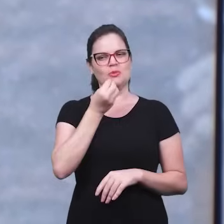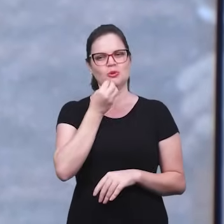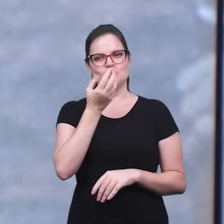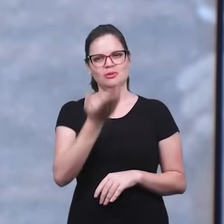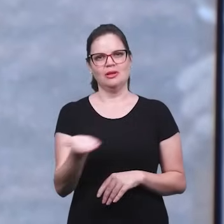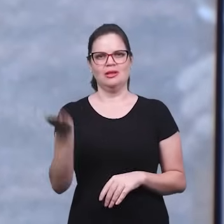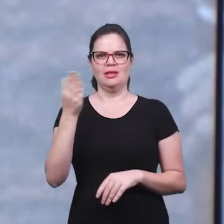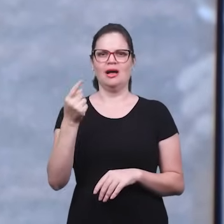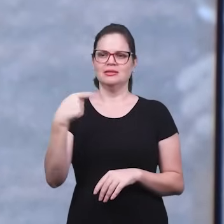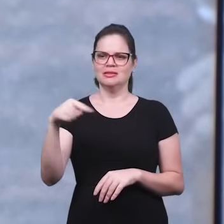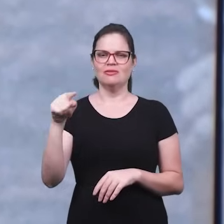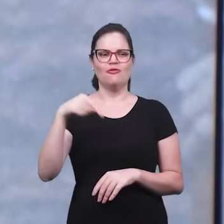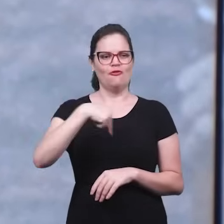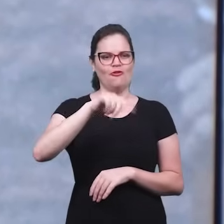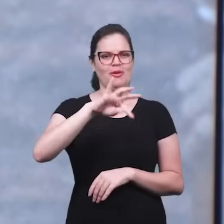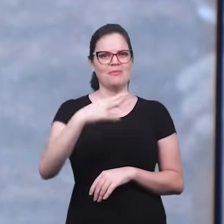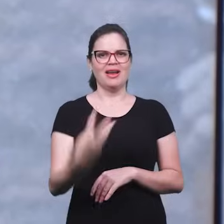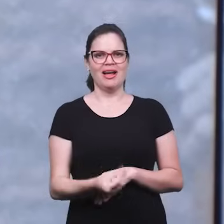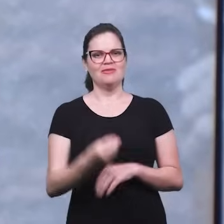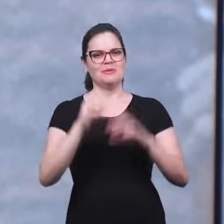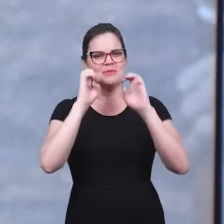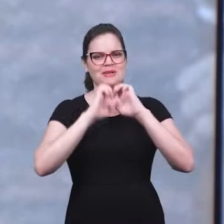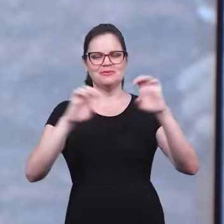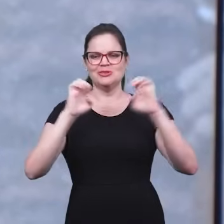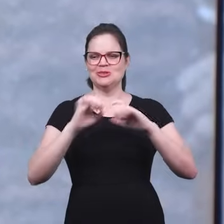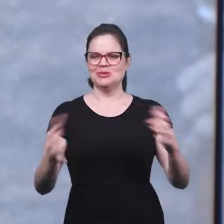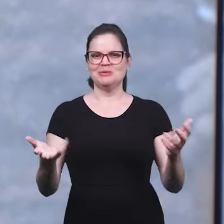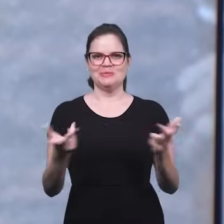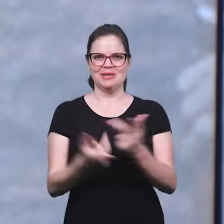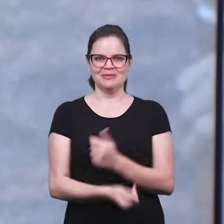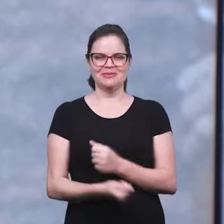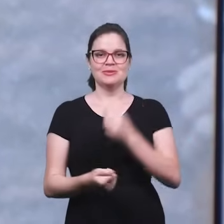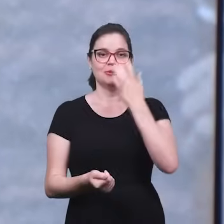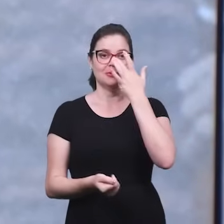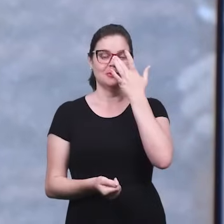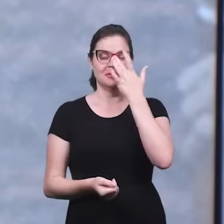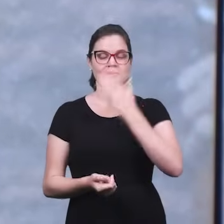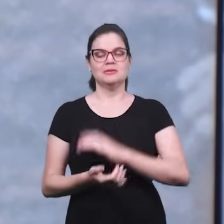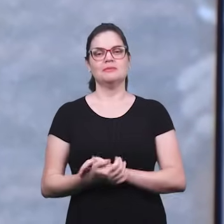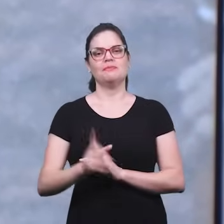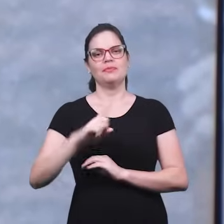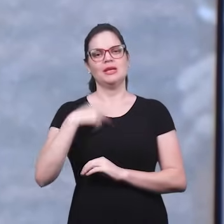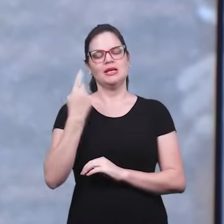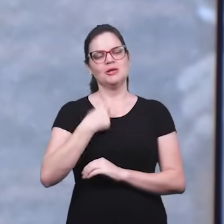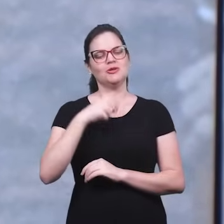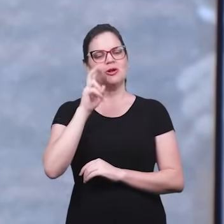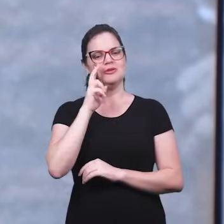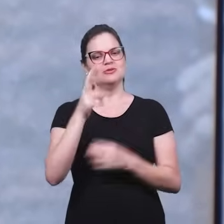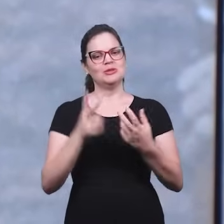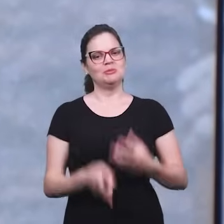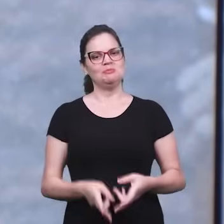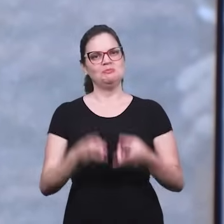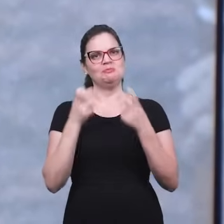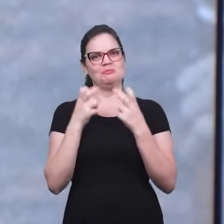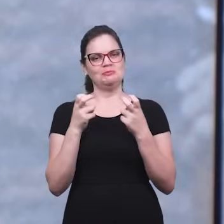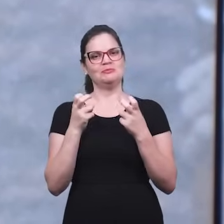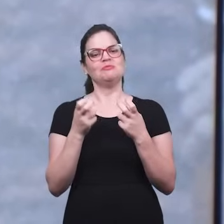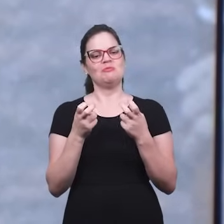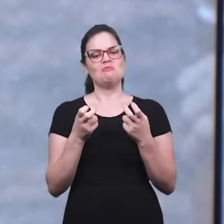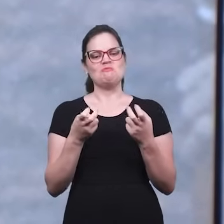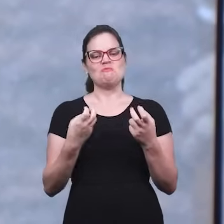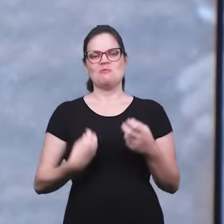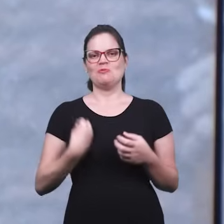oportunidade que você teve, que é uma oportunidade maravilhosa, e que a gente vê e vive em